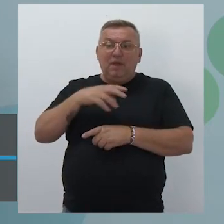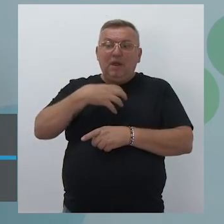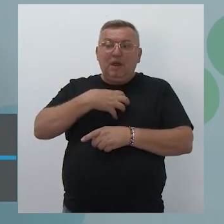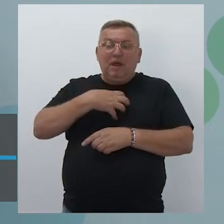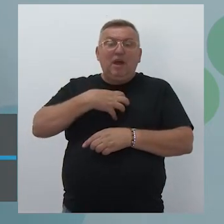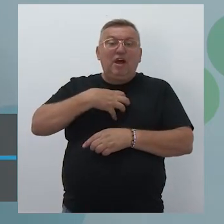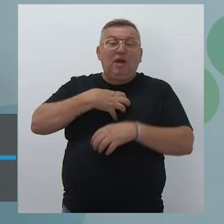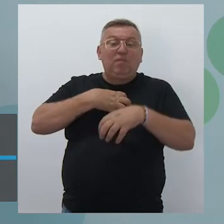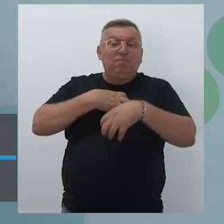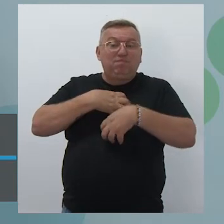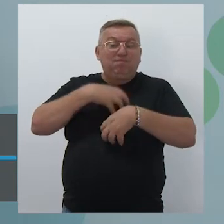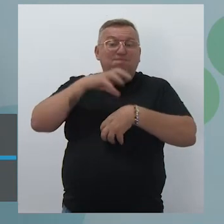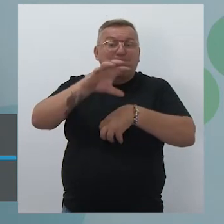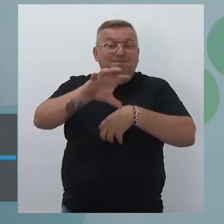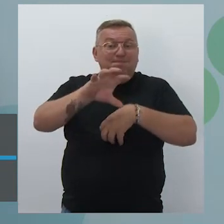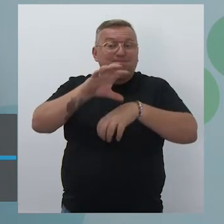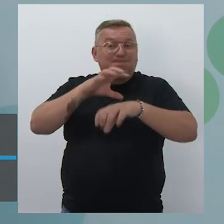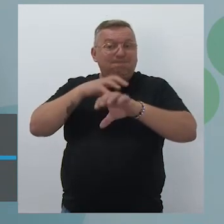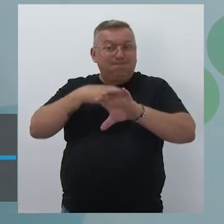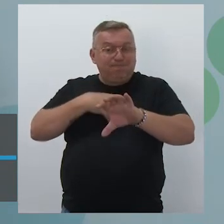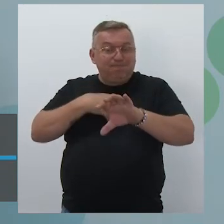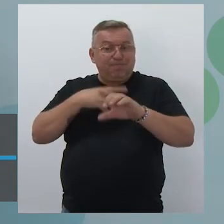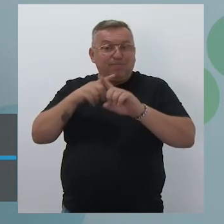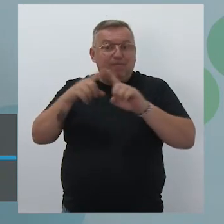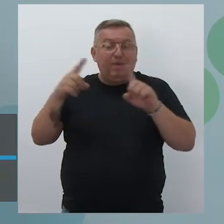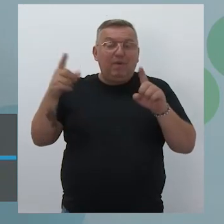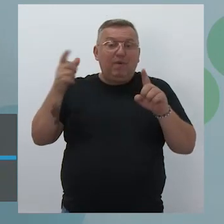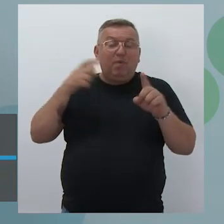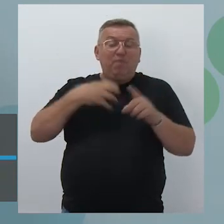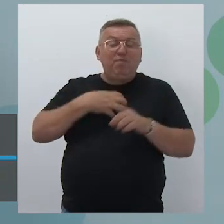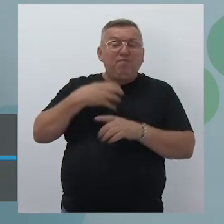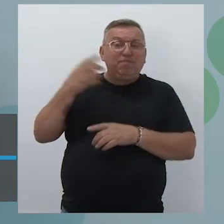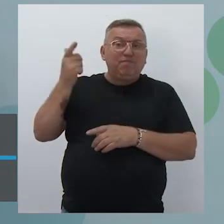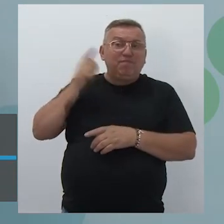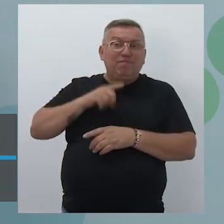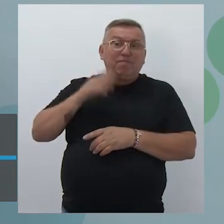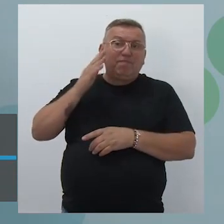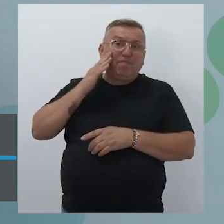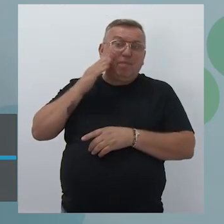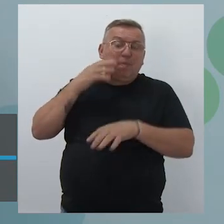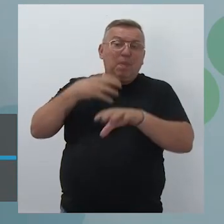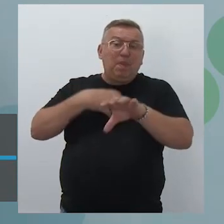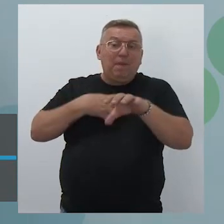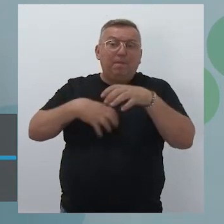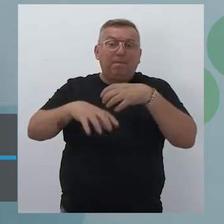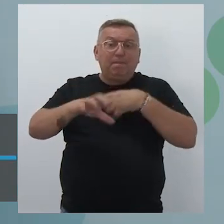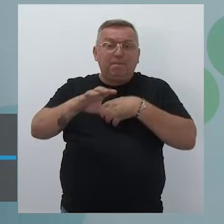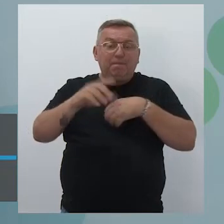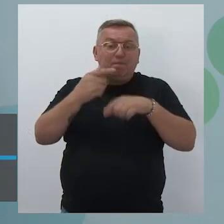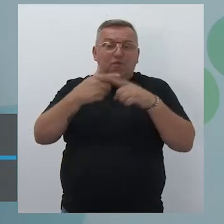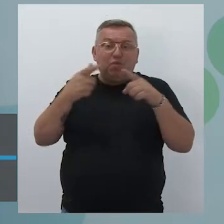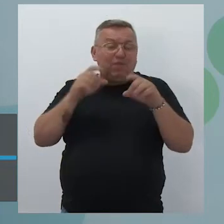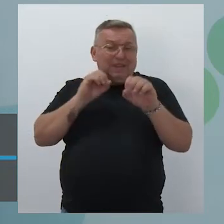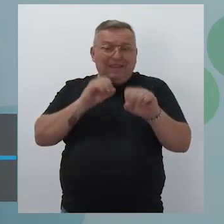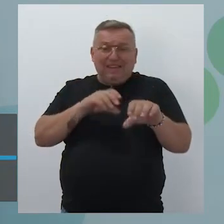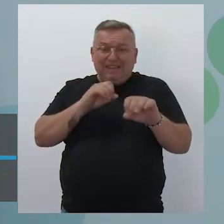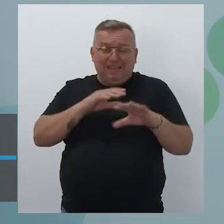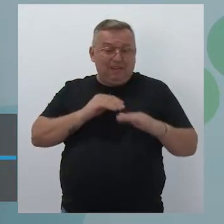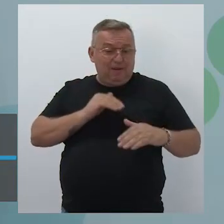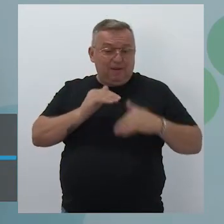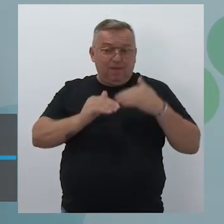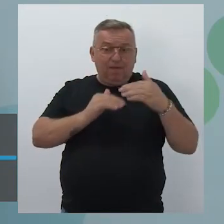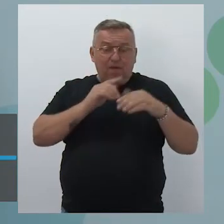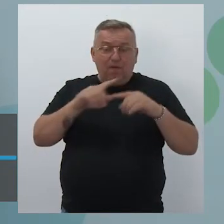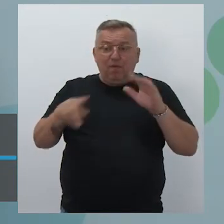empatia, é uma forma de compreender que a empatia, ela não é algo que se ensina e você desenvolve